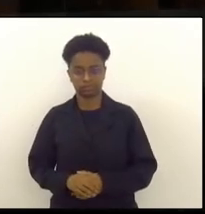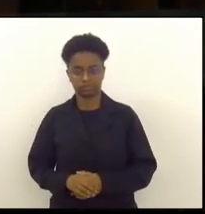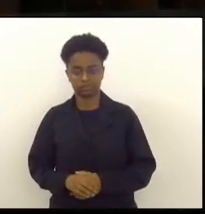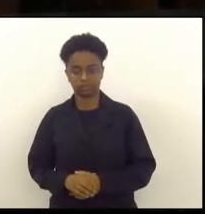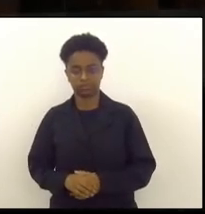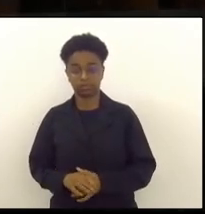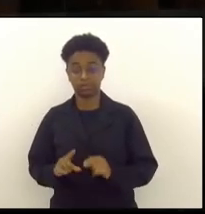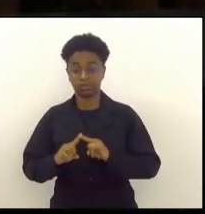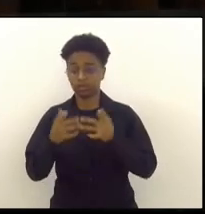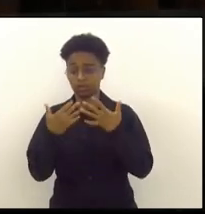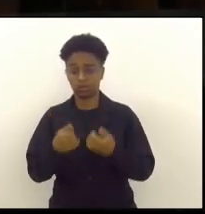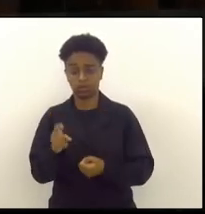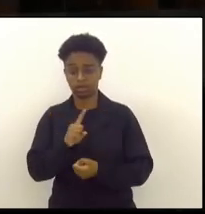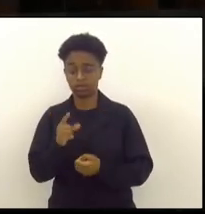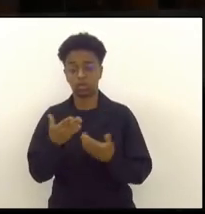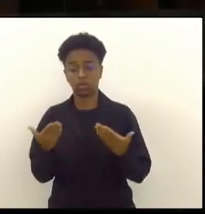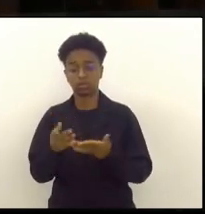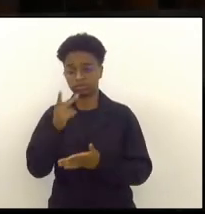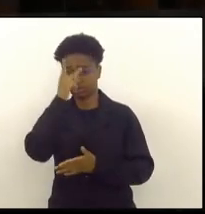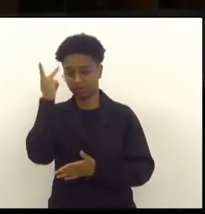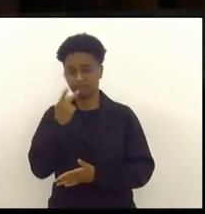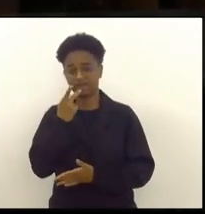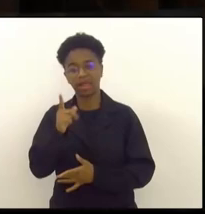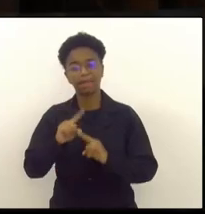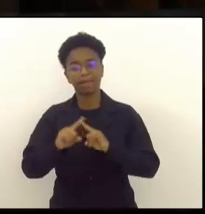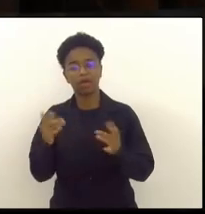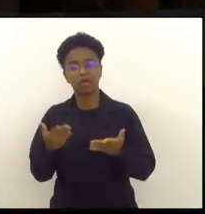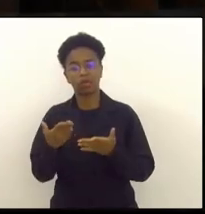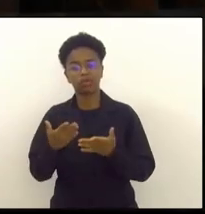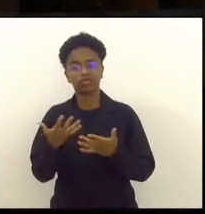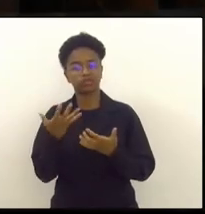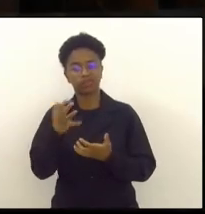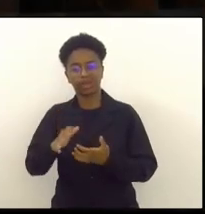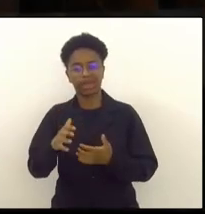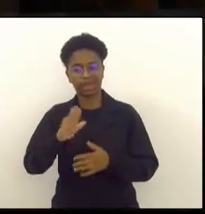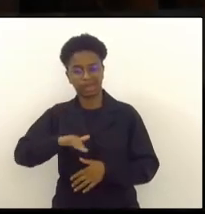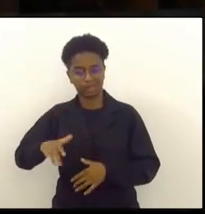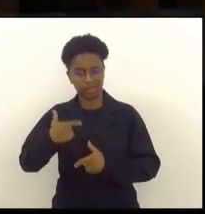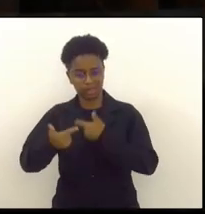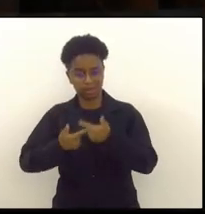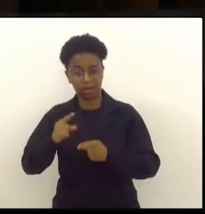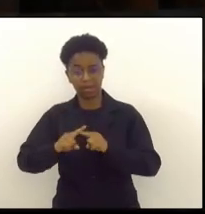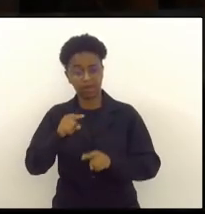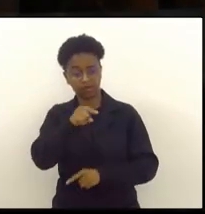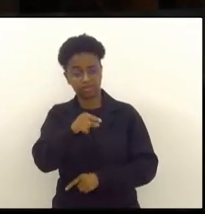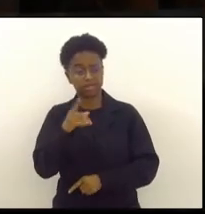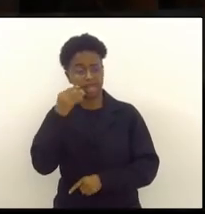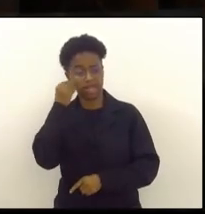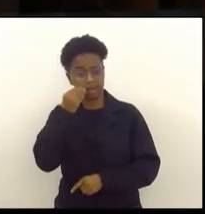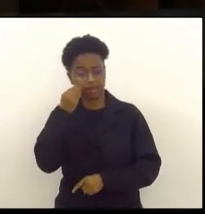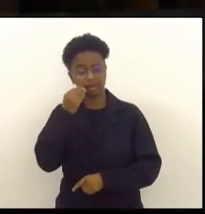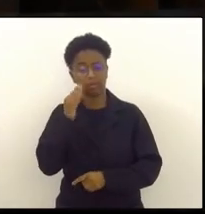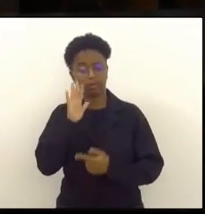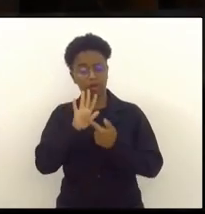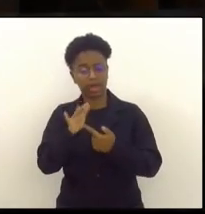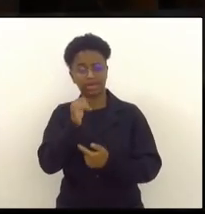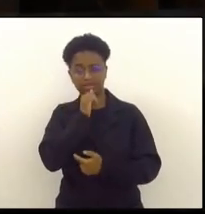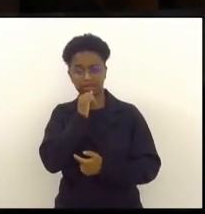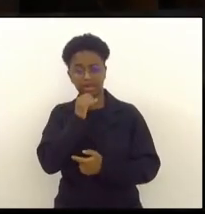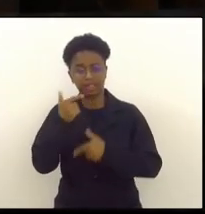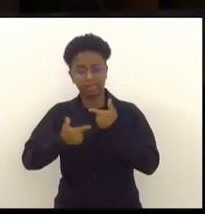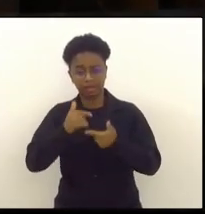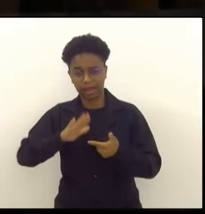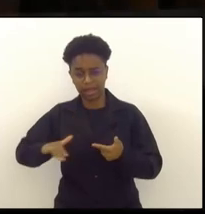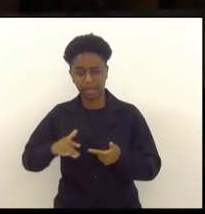Não aceito que hoje digam, poxa, mas você combate o trabalho infantil, mas você é um exemplo vivo de que trabalhar na infância não mata